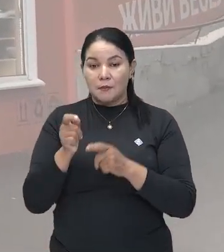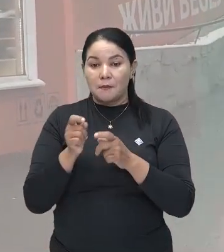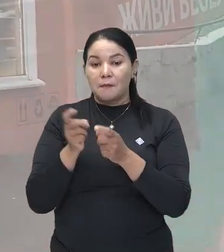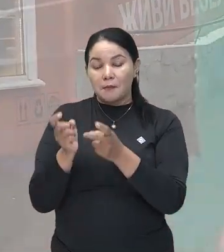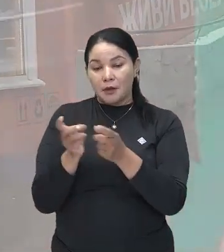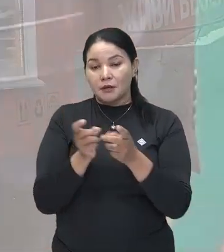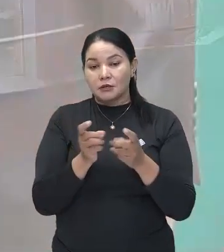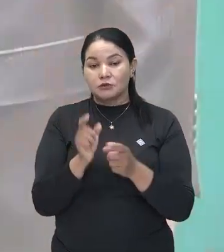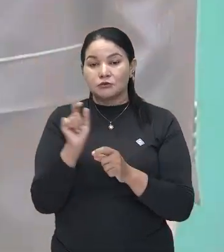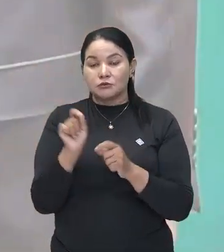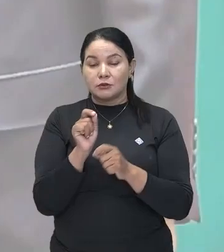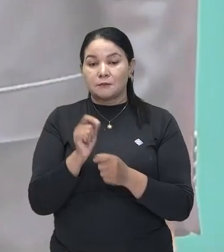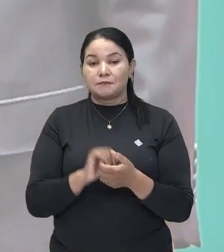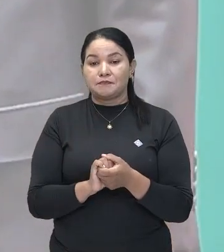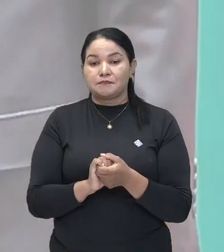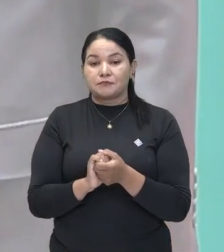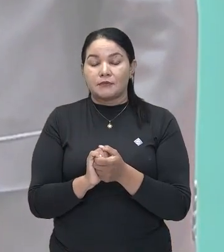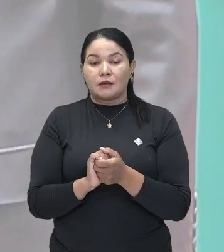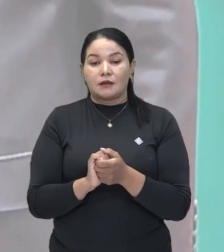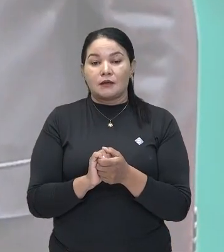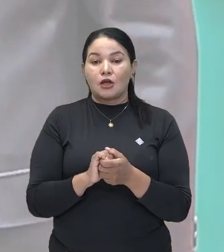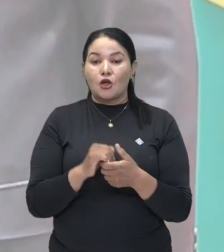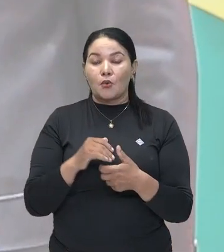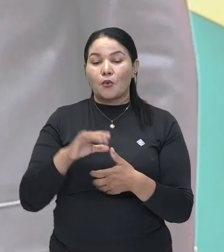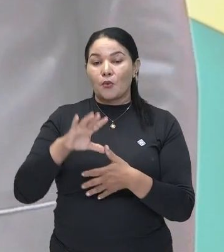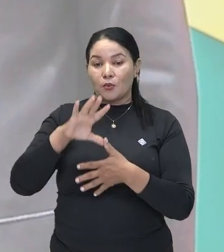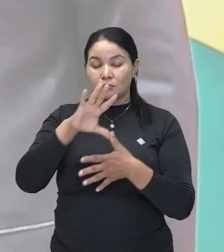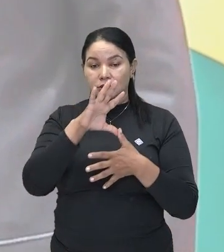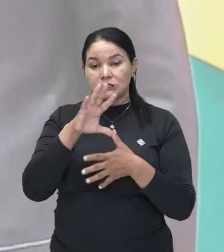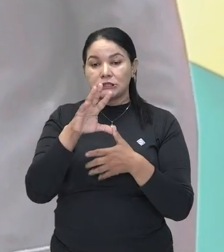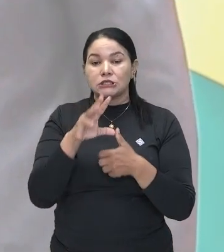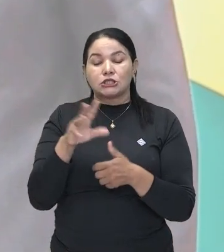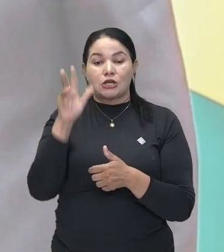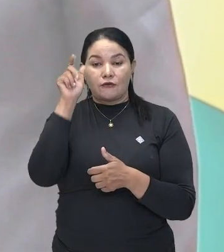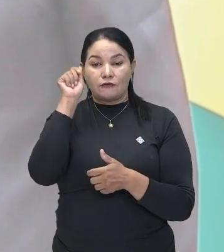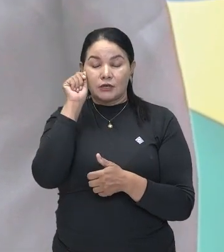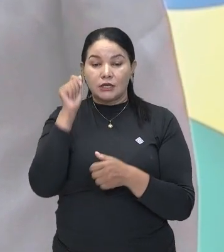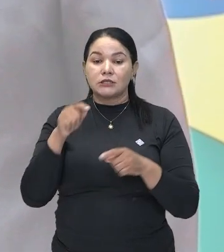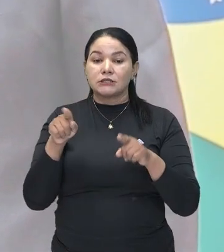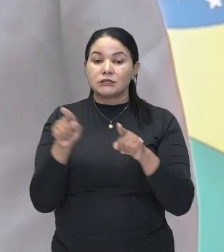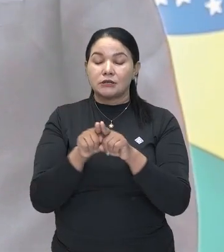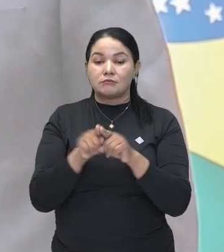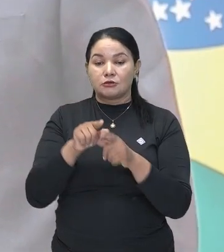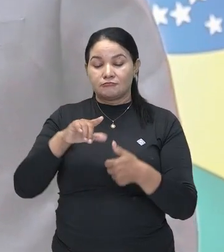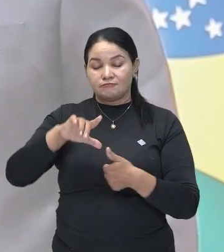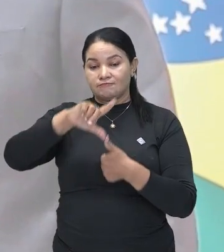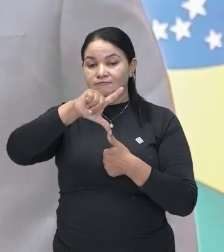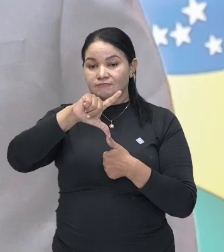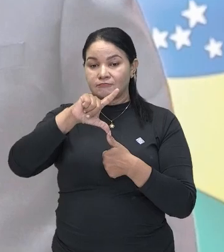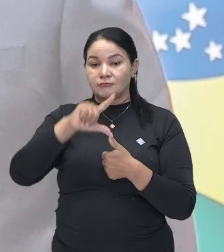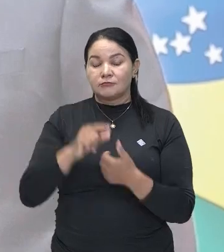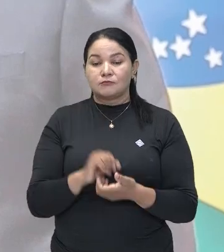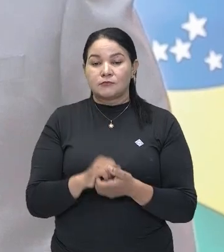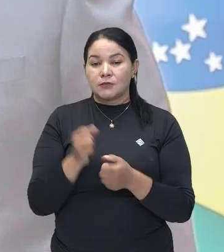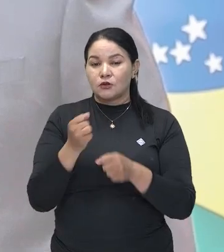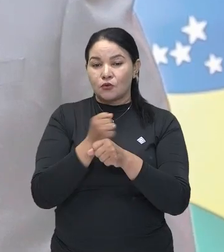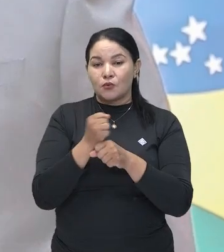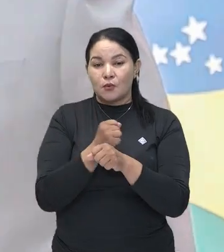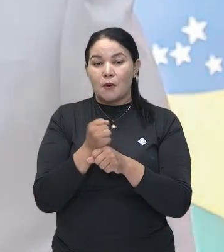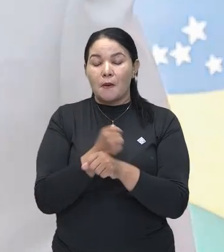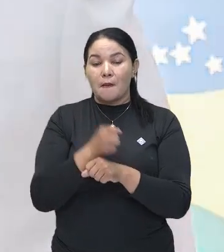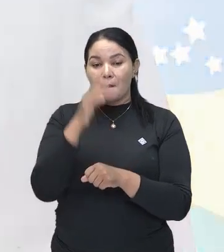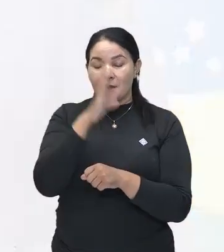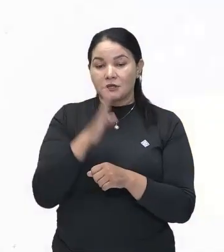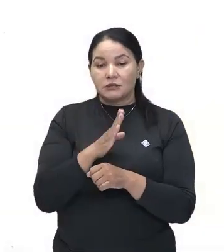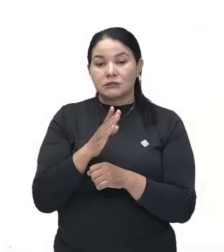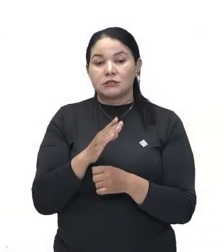mundo, como o continente africano e os países latino-americanos. Há alguns anos, as relações comerciais entre Brasil e China têm